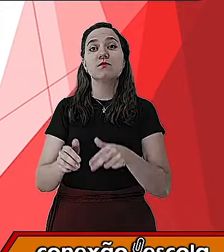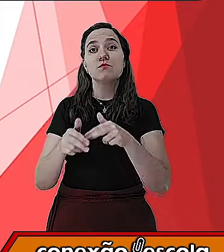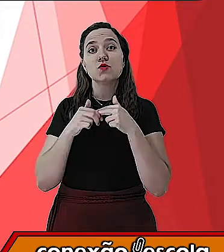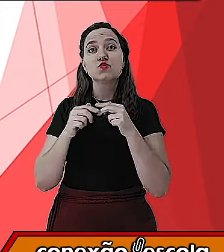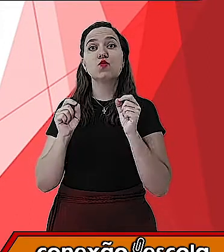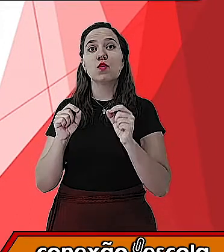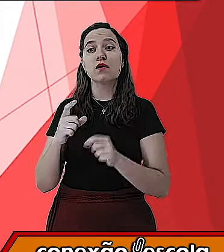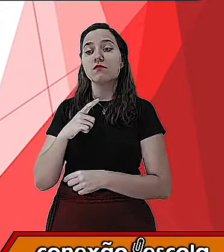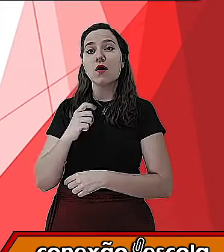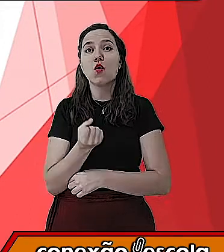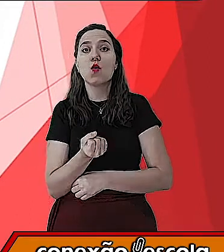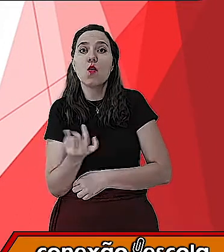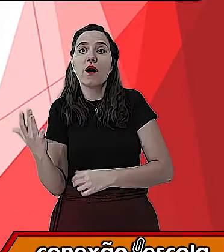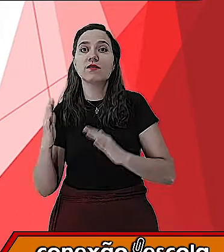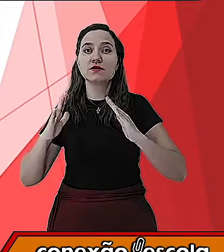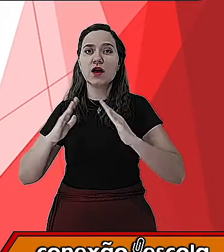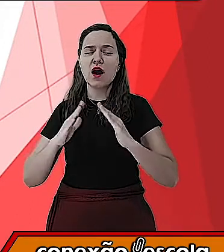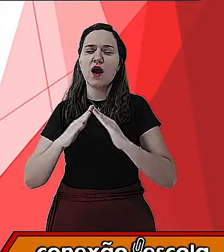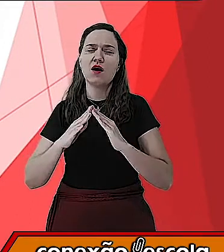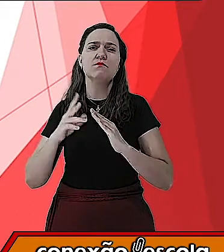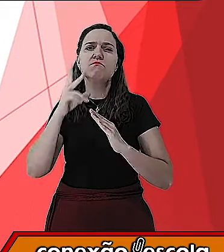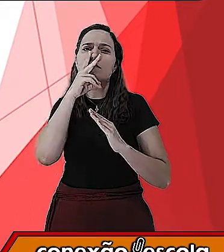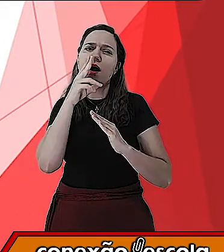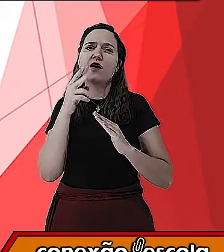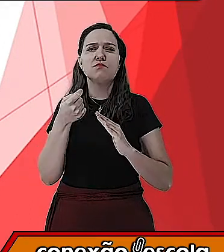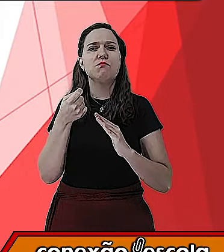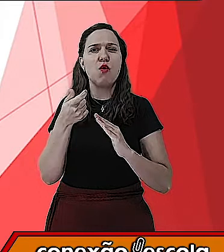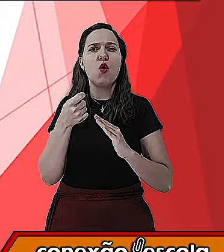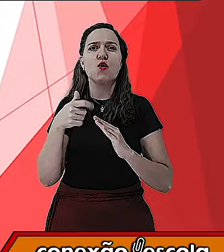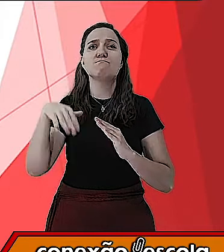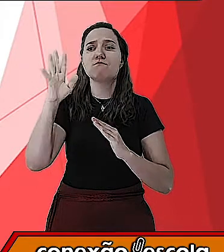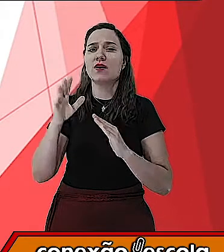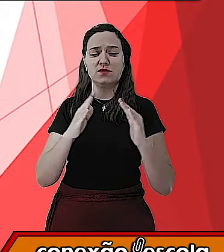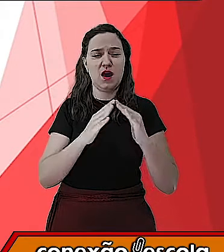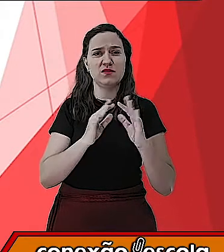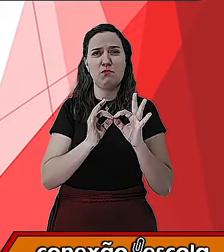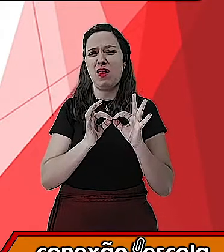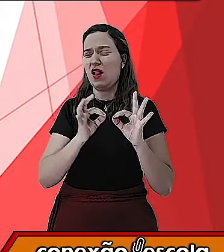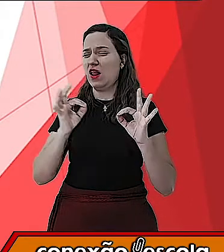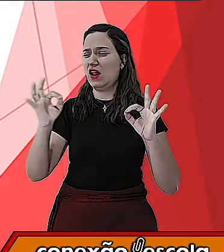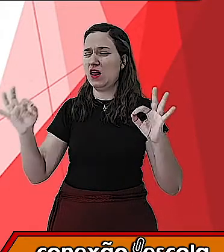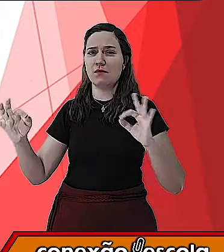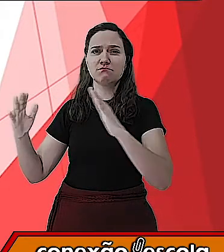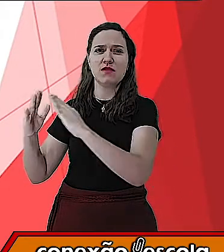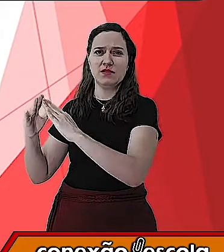quantidade de moradias são menores e mais distantes umas das outras.